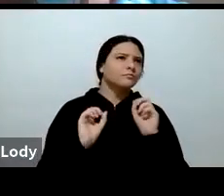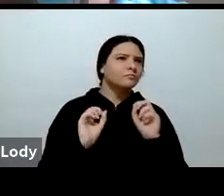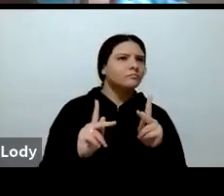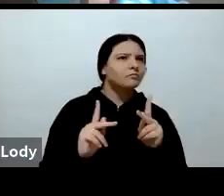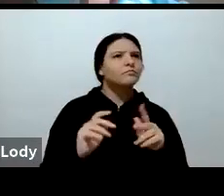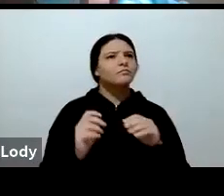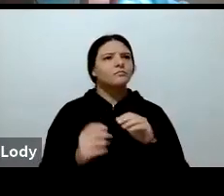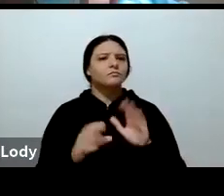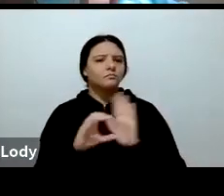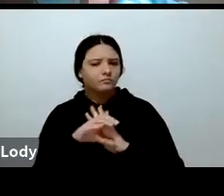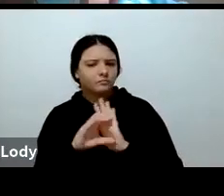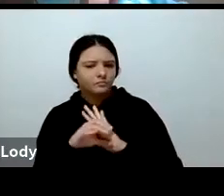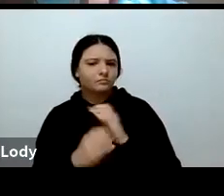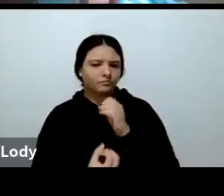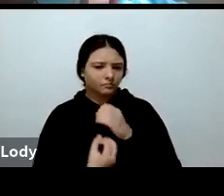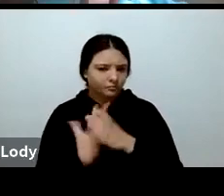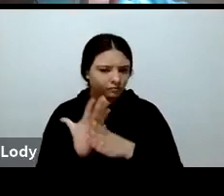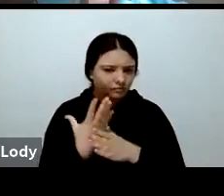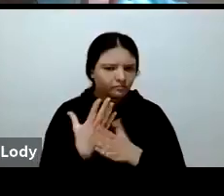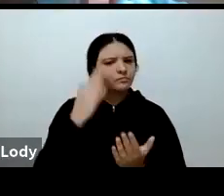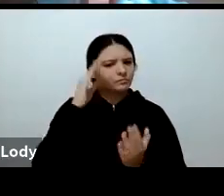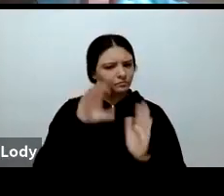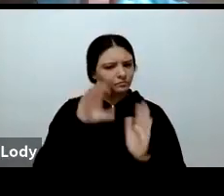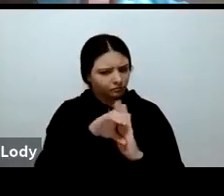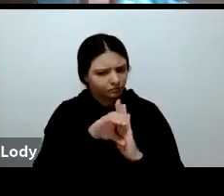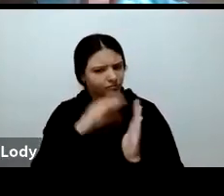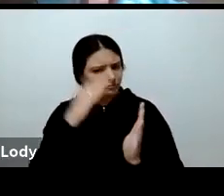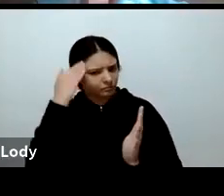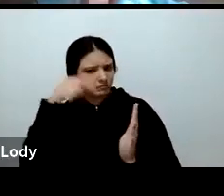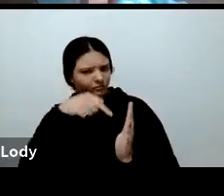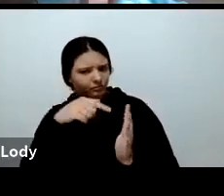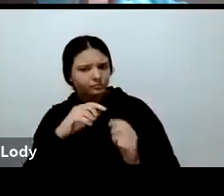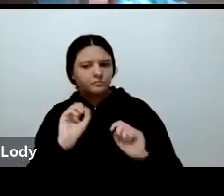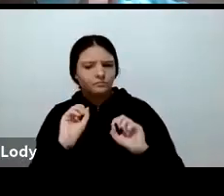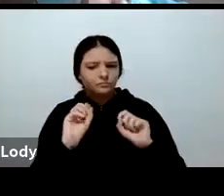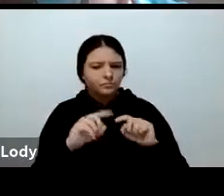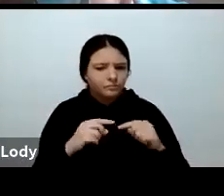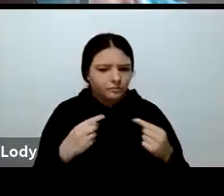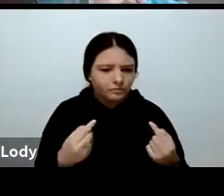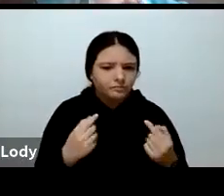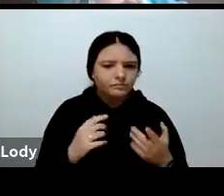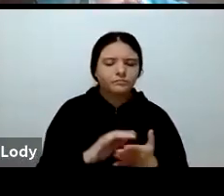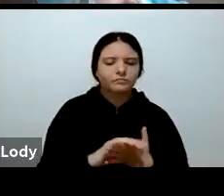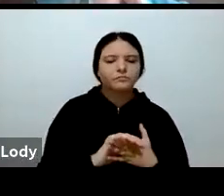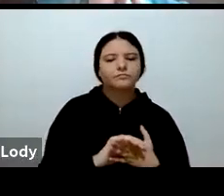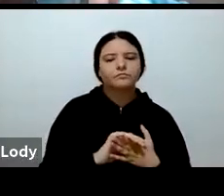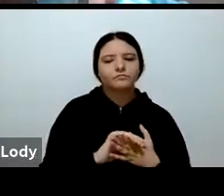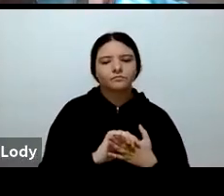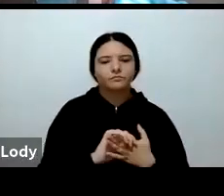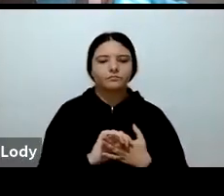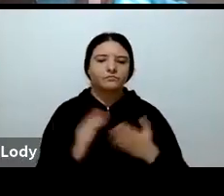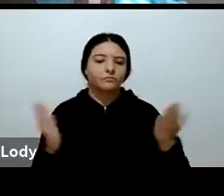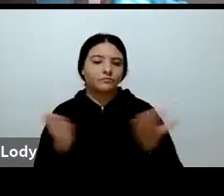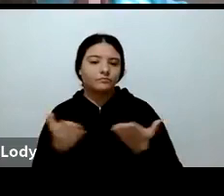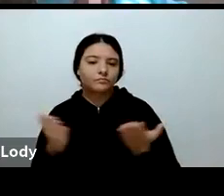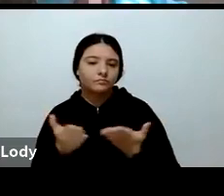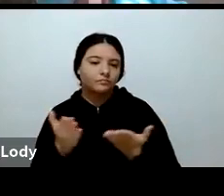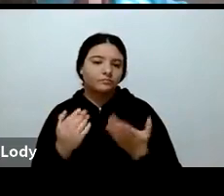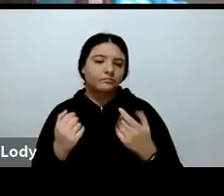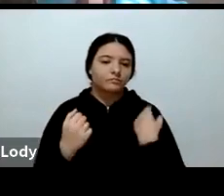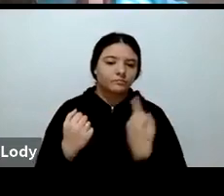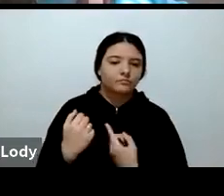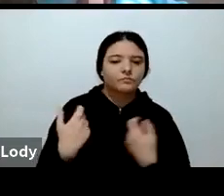os conceitos, a gente já interpretou, né? Mas, enfim, agora a gente tem que, enfim,